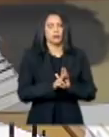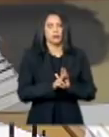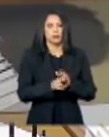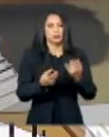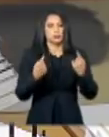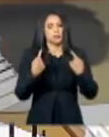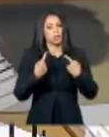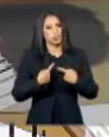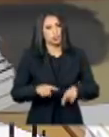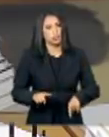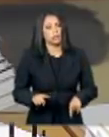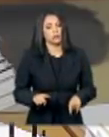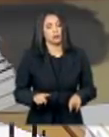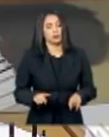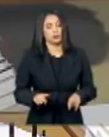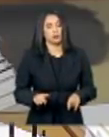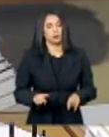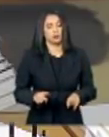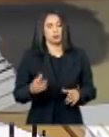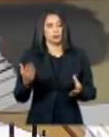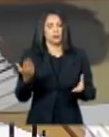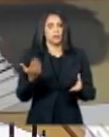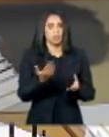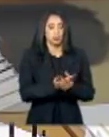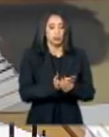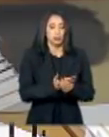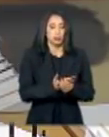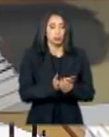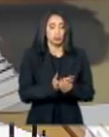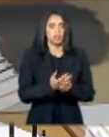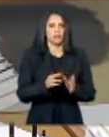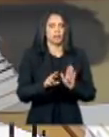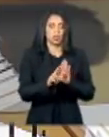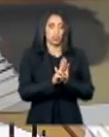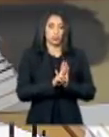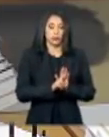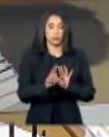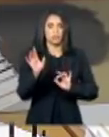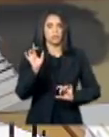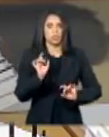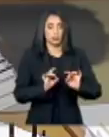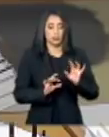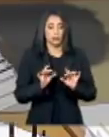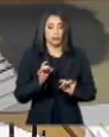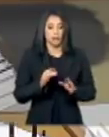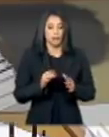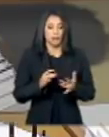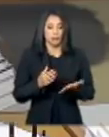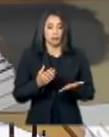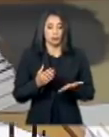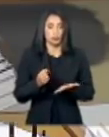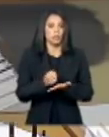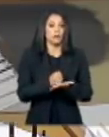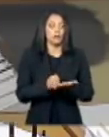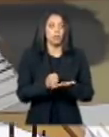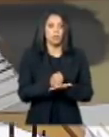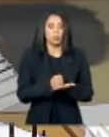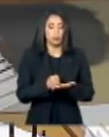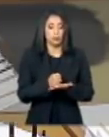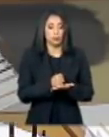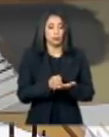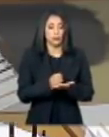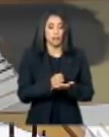para subida de recurso extraordinário a partir da ausência do prequestionamento